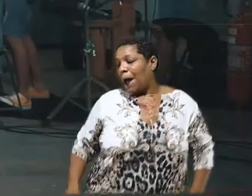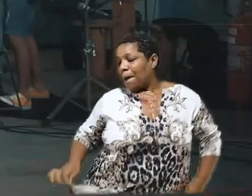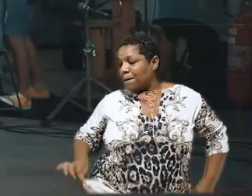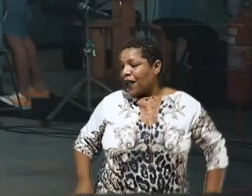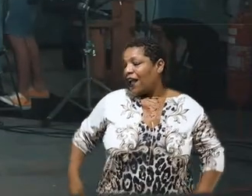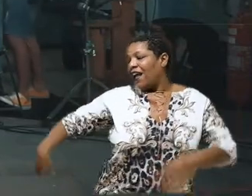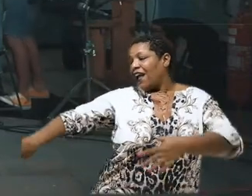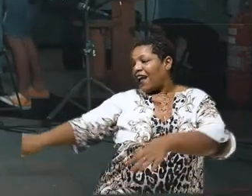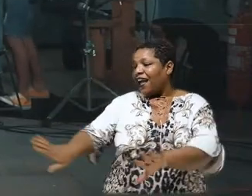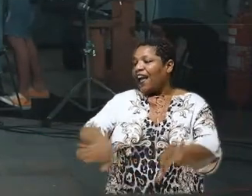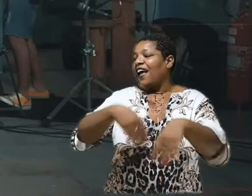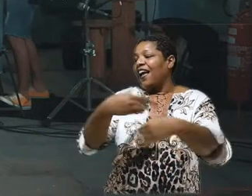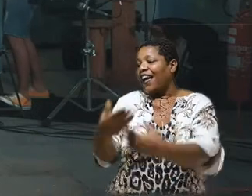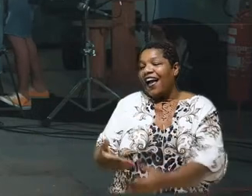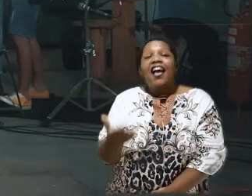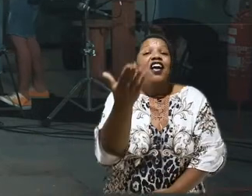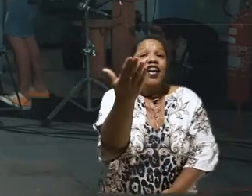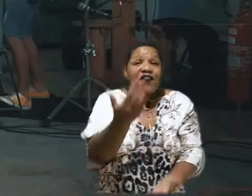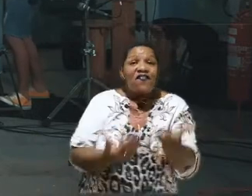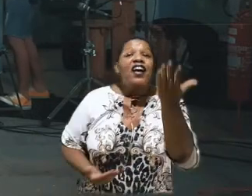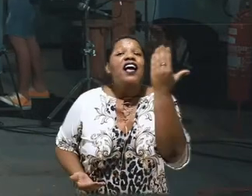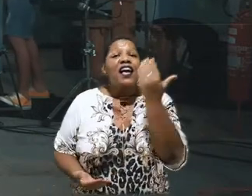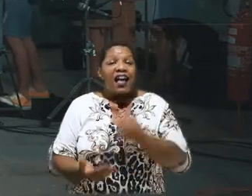daqui a pouco